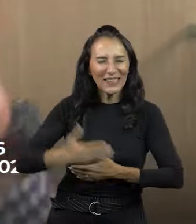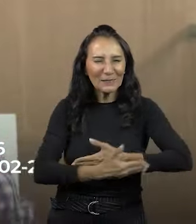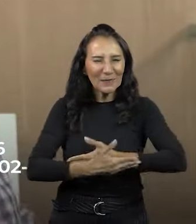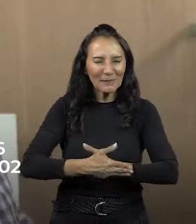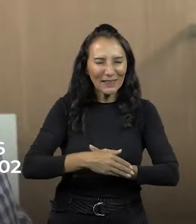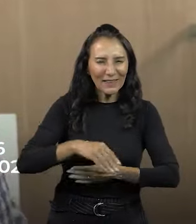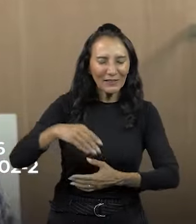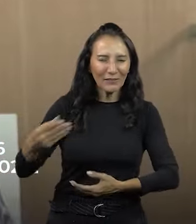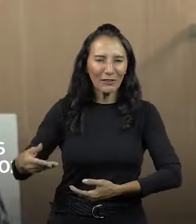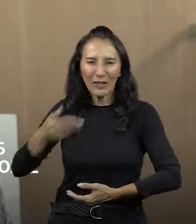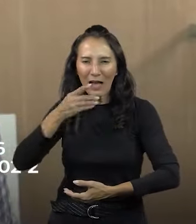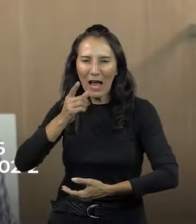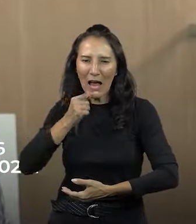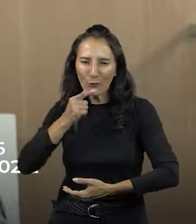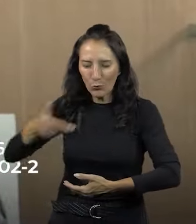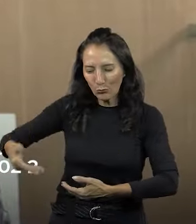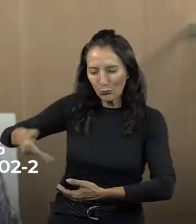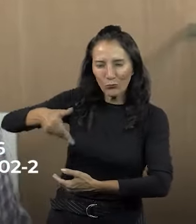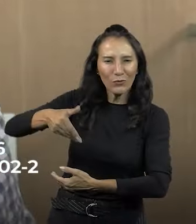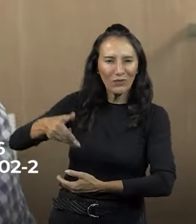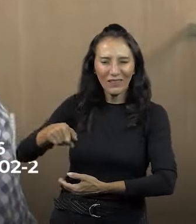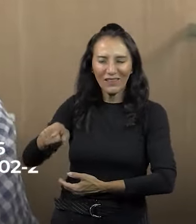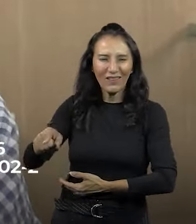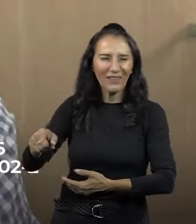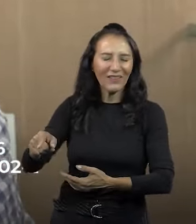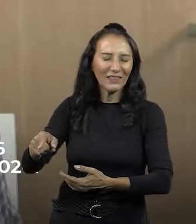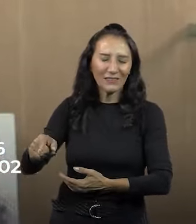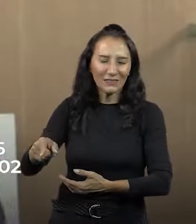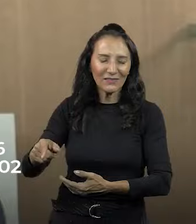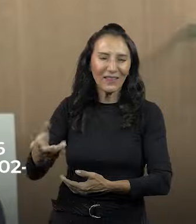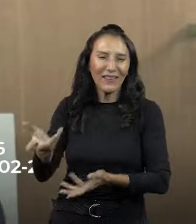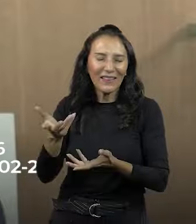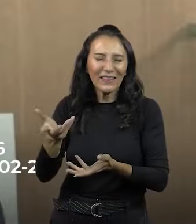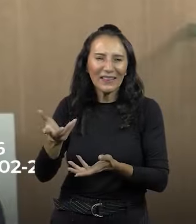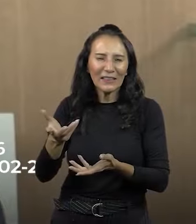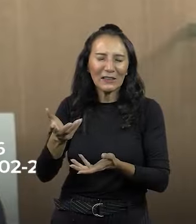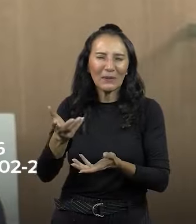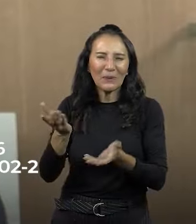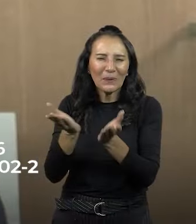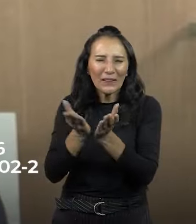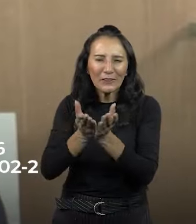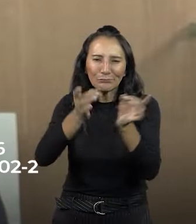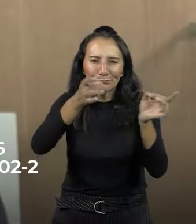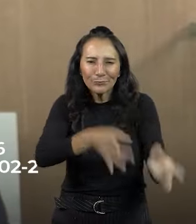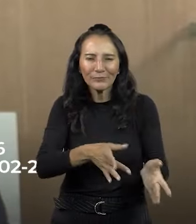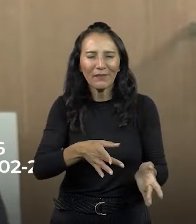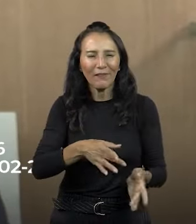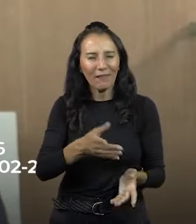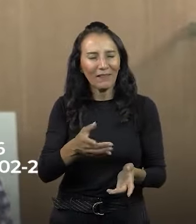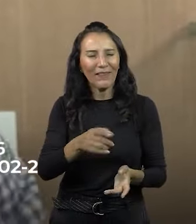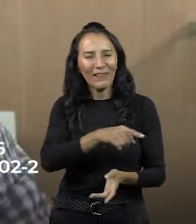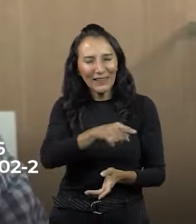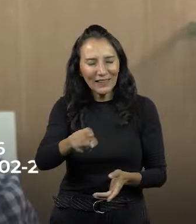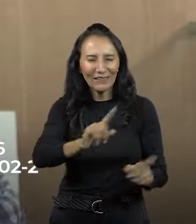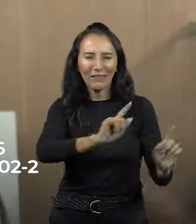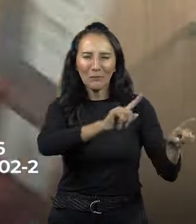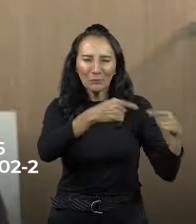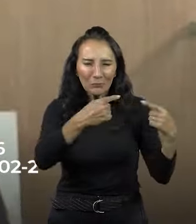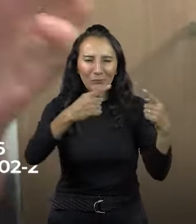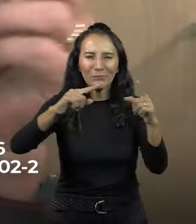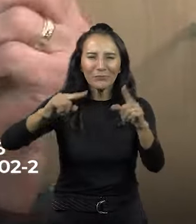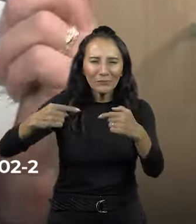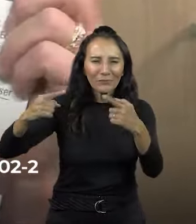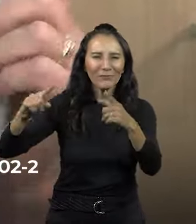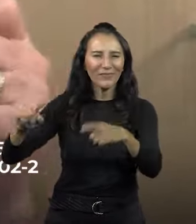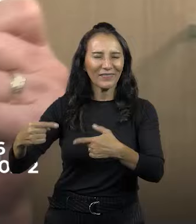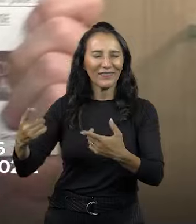eles mais os meus familiares tentavam me parar na caminhada cristã mas quando eu ouvir